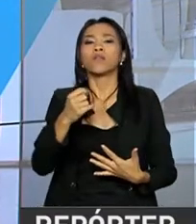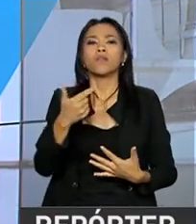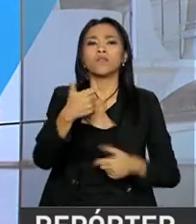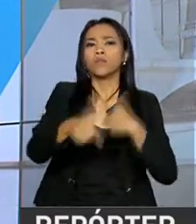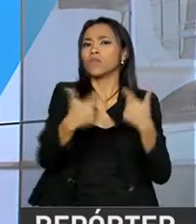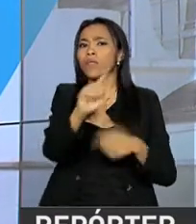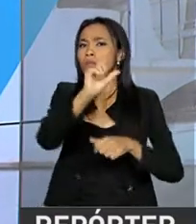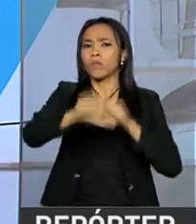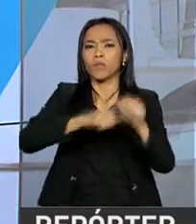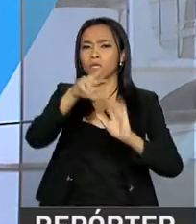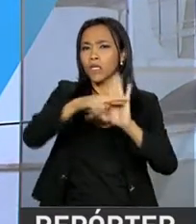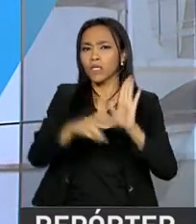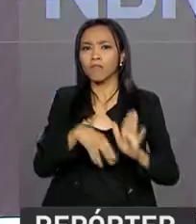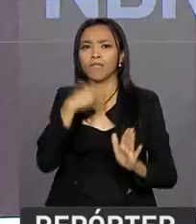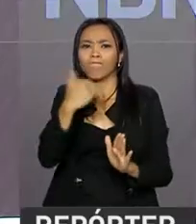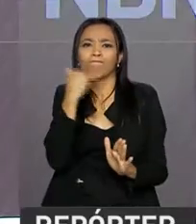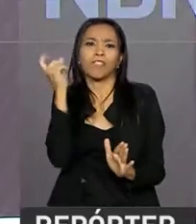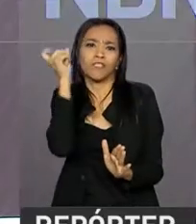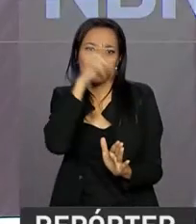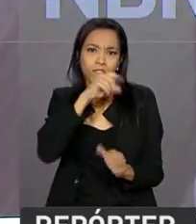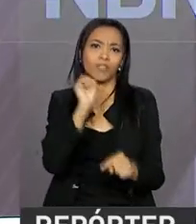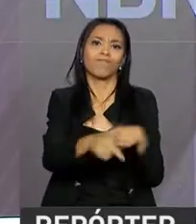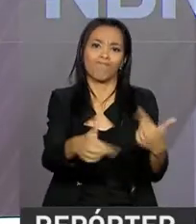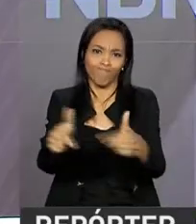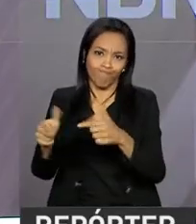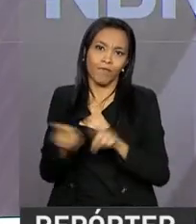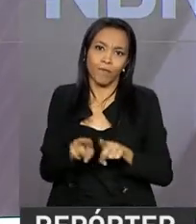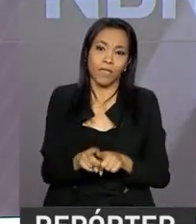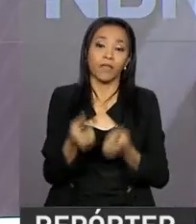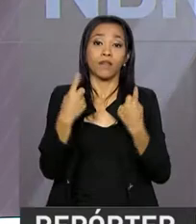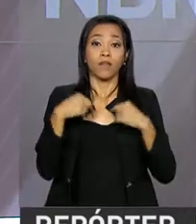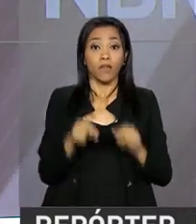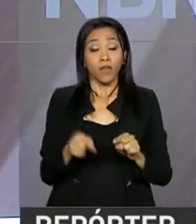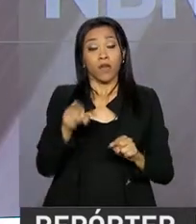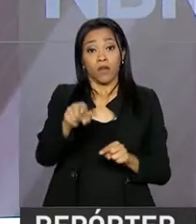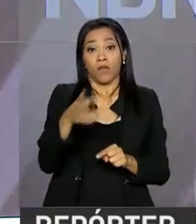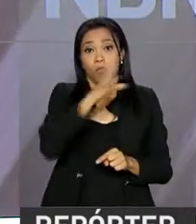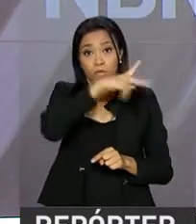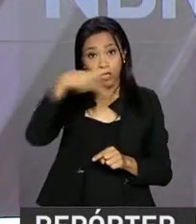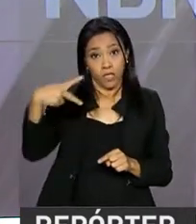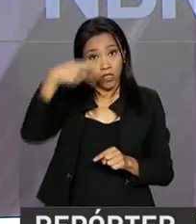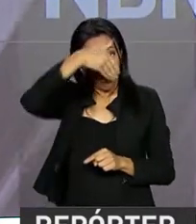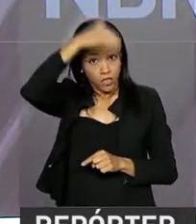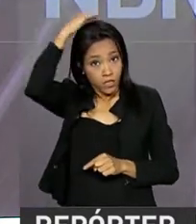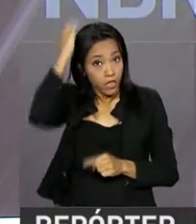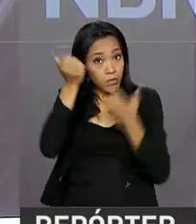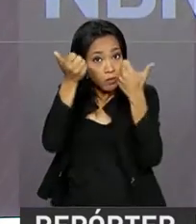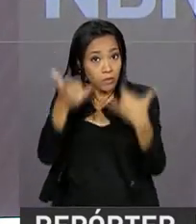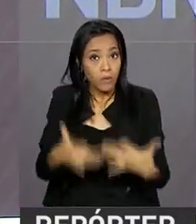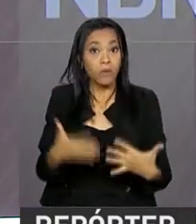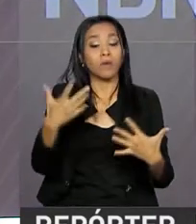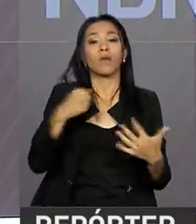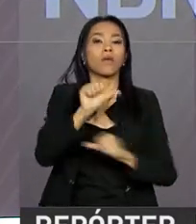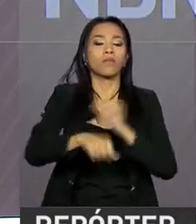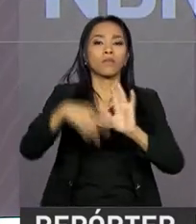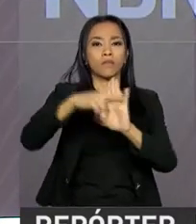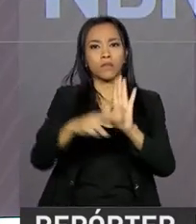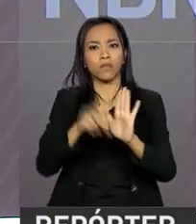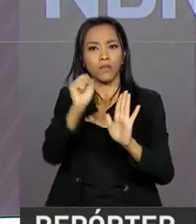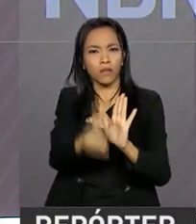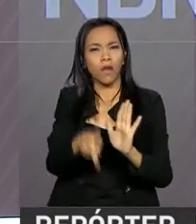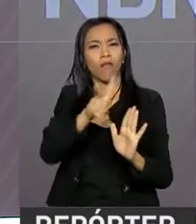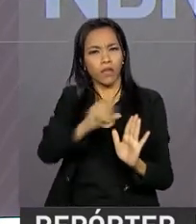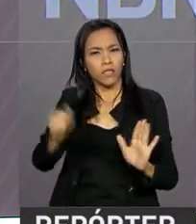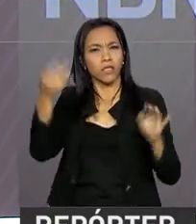criação de novos empregos o presidente ainda disse que a reforma da previdência vai ser mais justa e sem